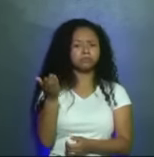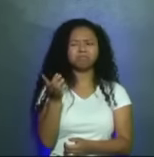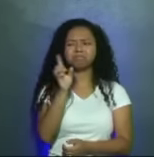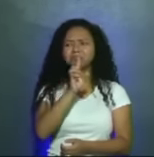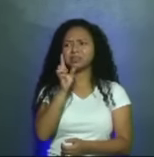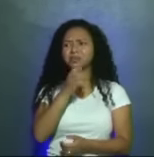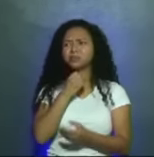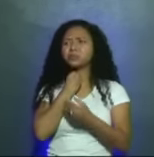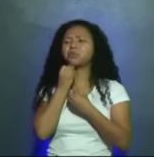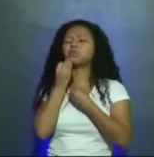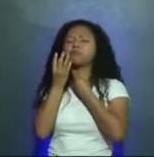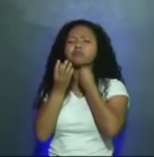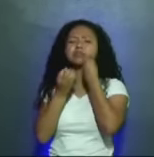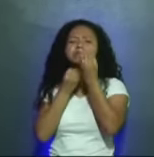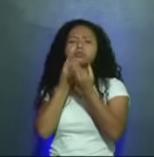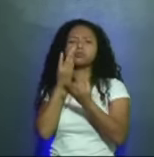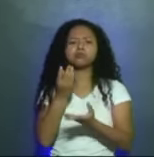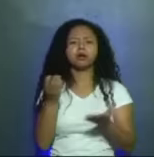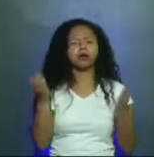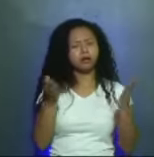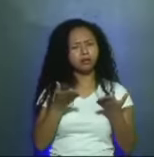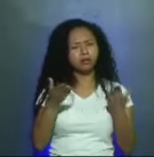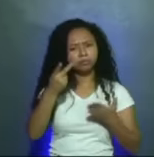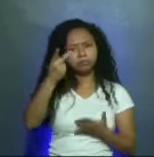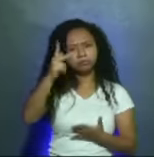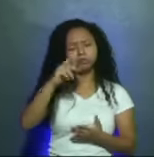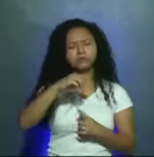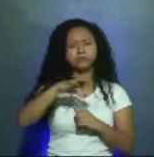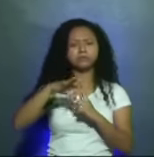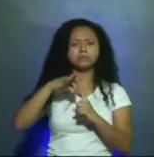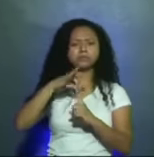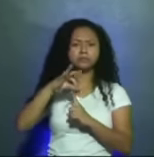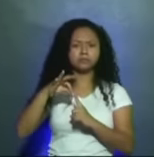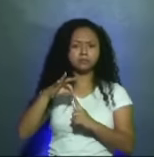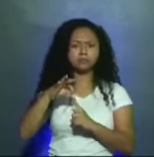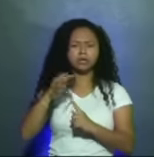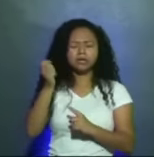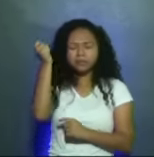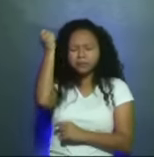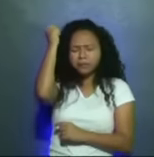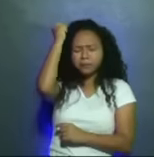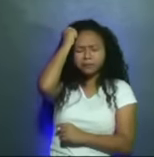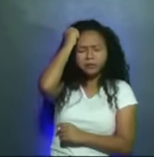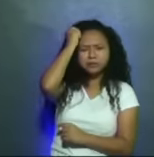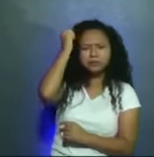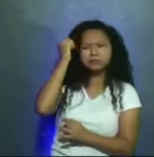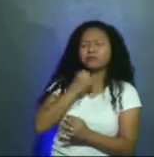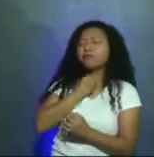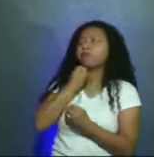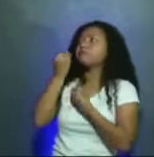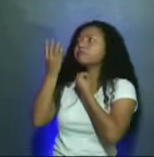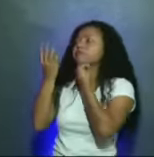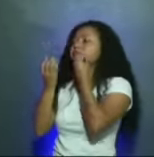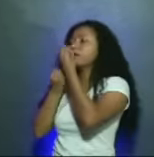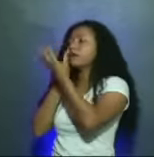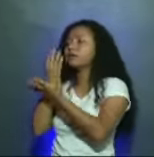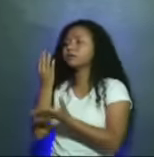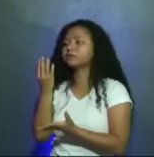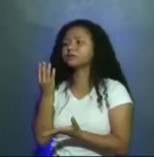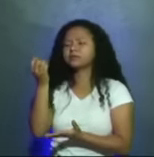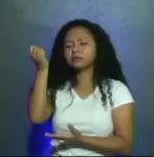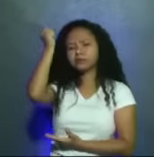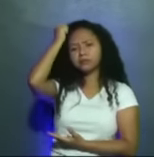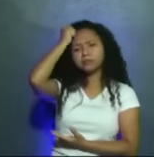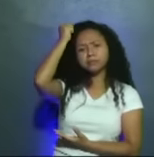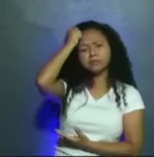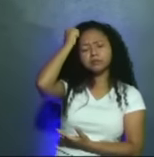agora mesmo, agora no seu espírito, confessa a Deus, arrepende. Talvez, né,